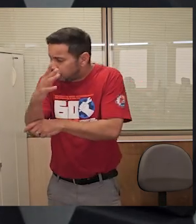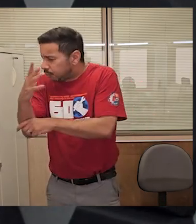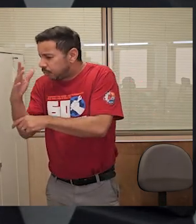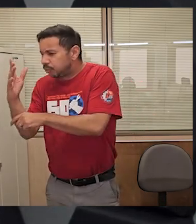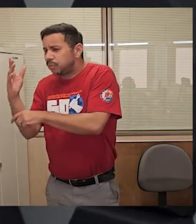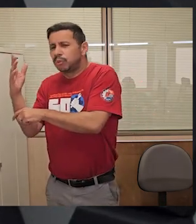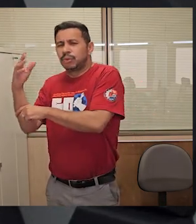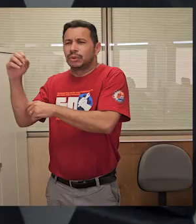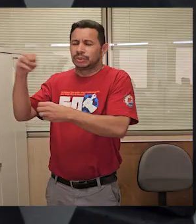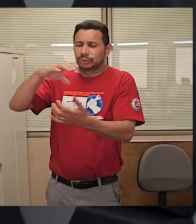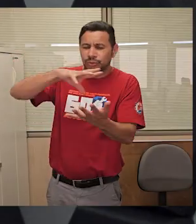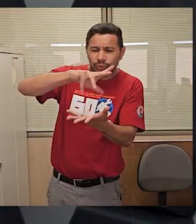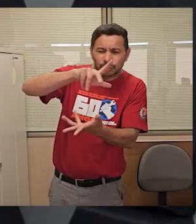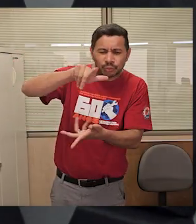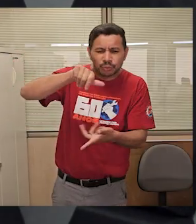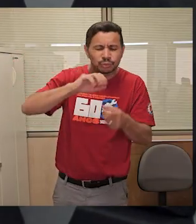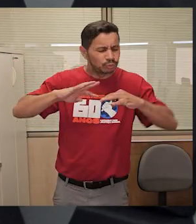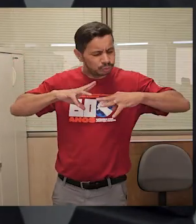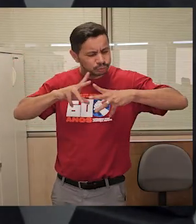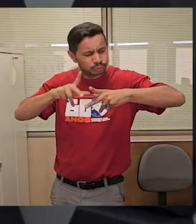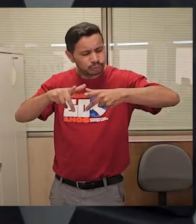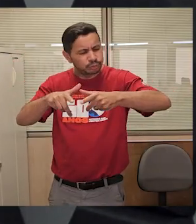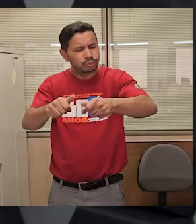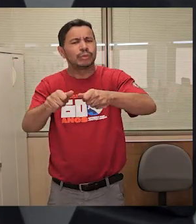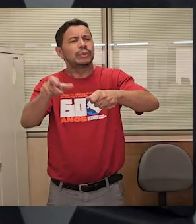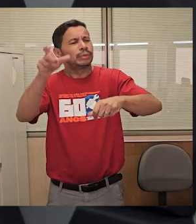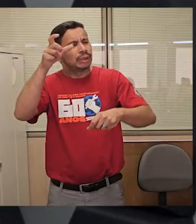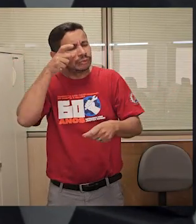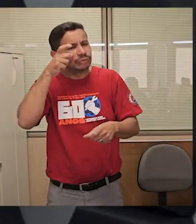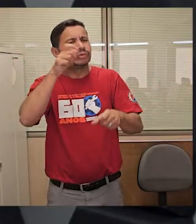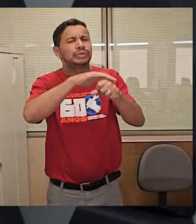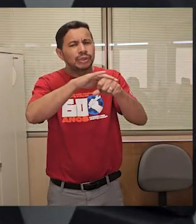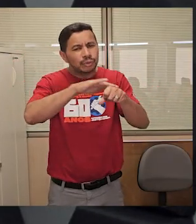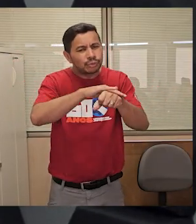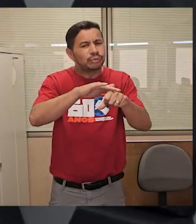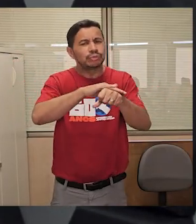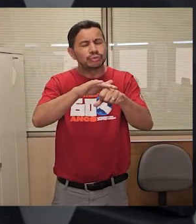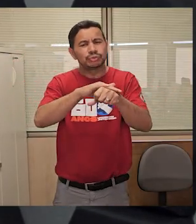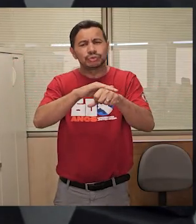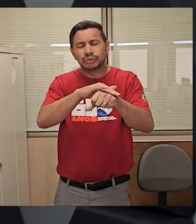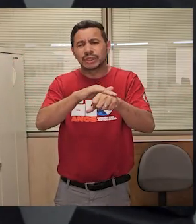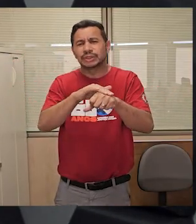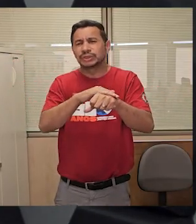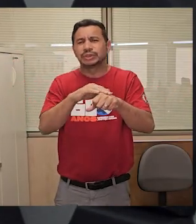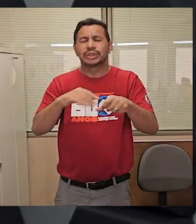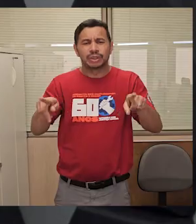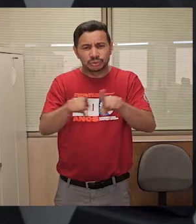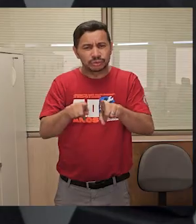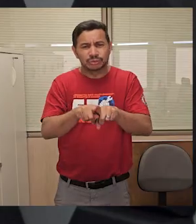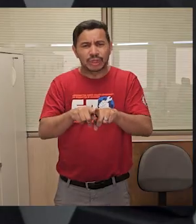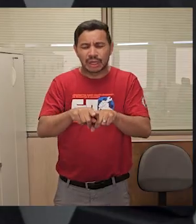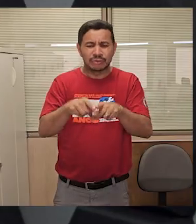pauta global hoje, né? E a crise climática ela não tem um olhar exclusivamente